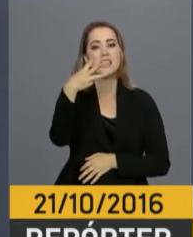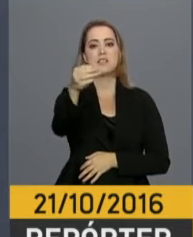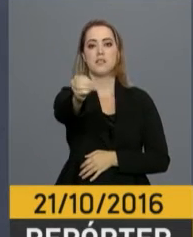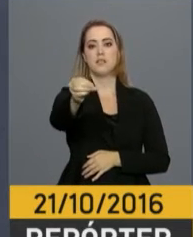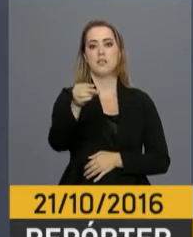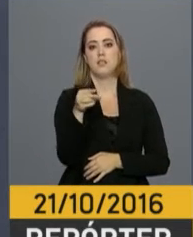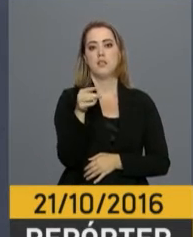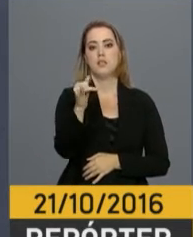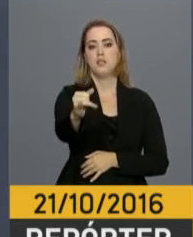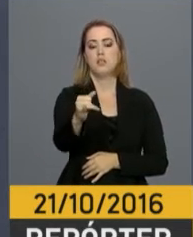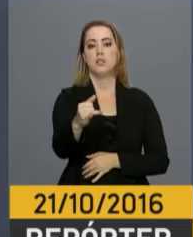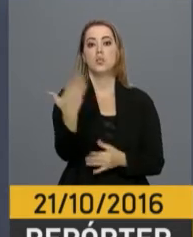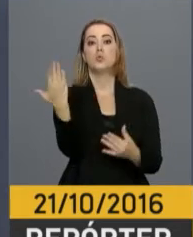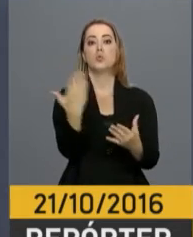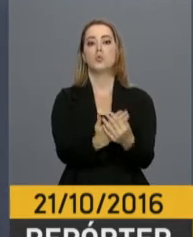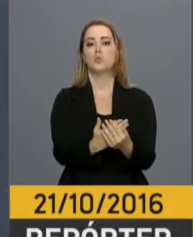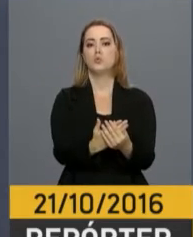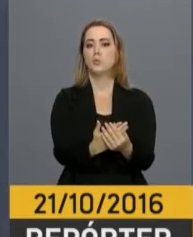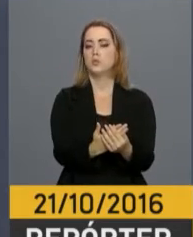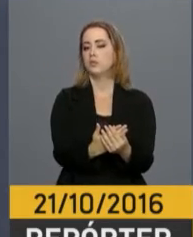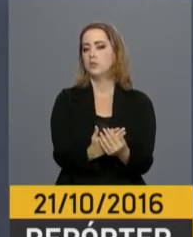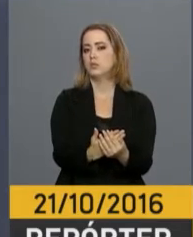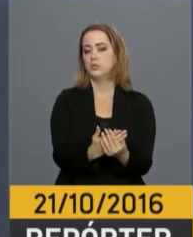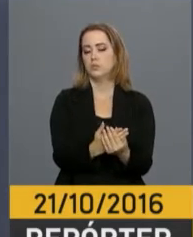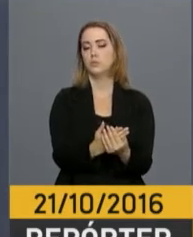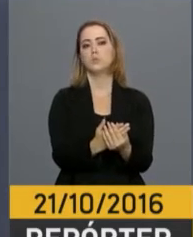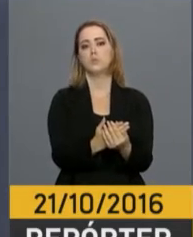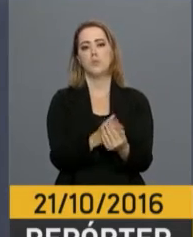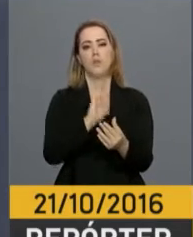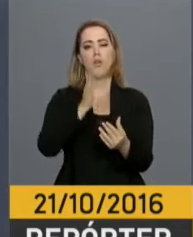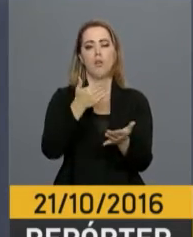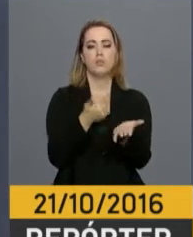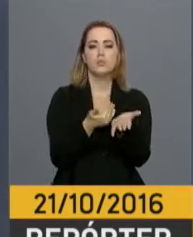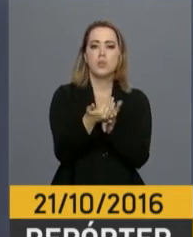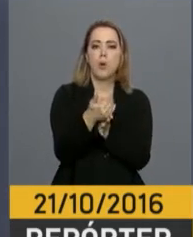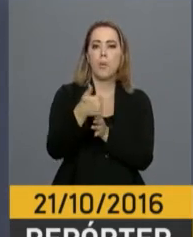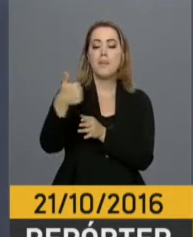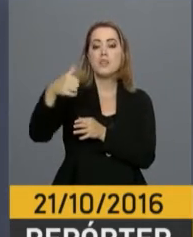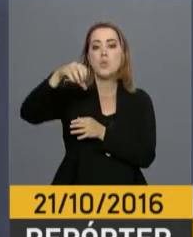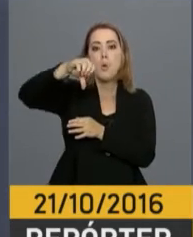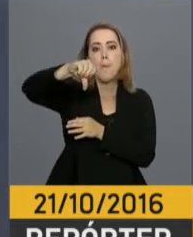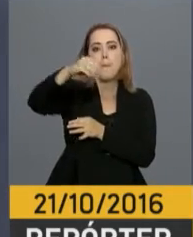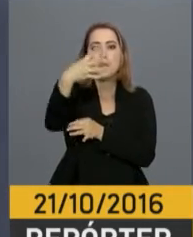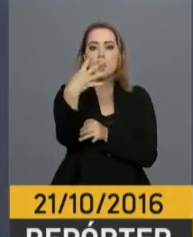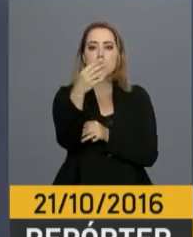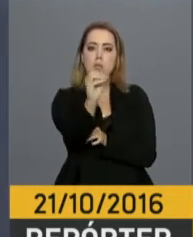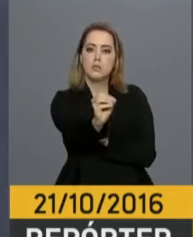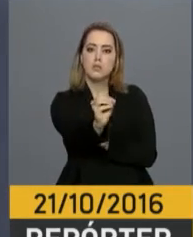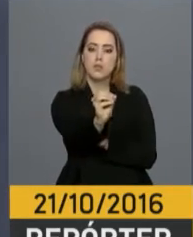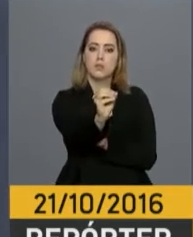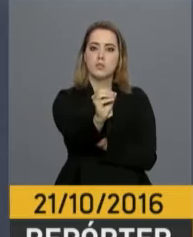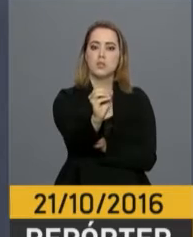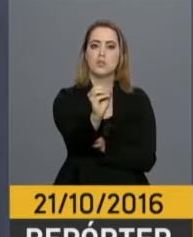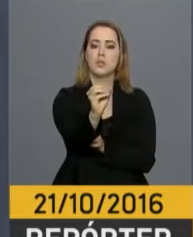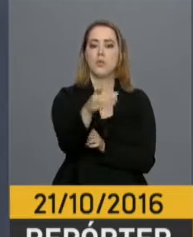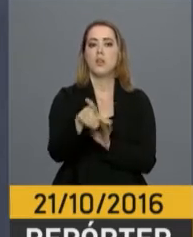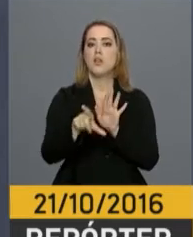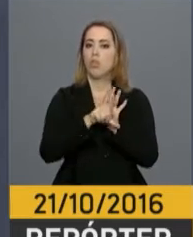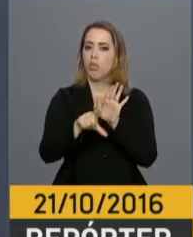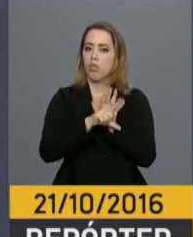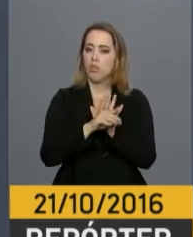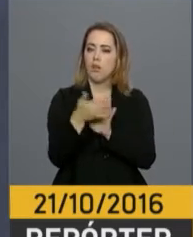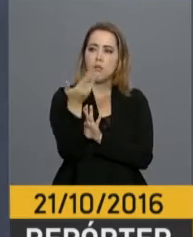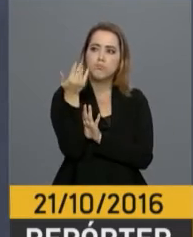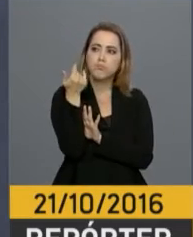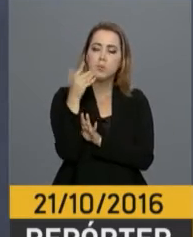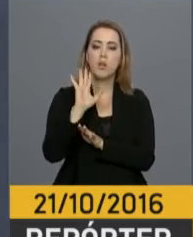dias de inquérito, que está lá atrás, 1940, no Código de Processo Penal, já quando se